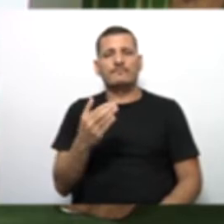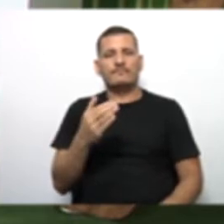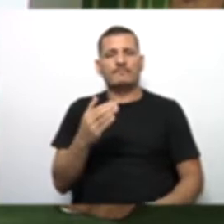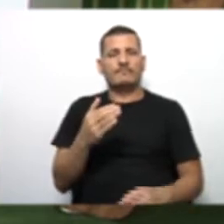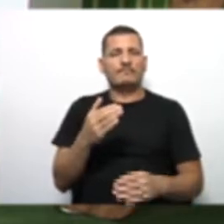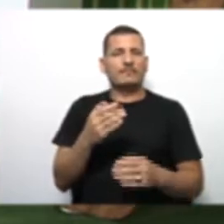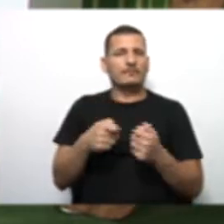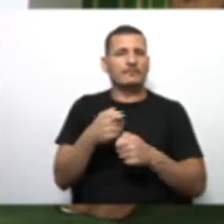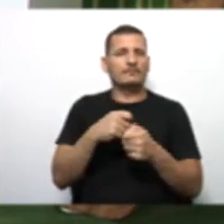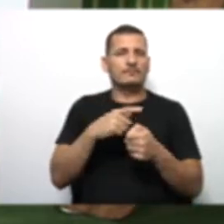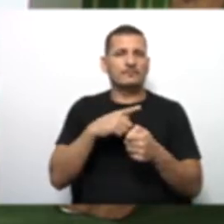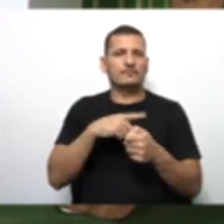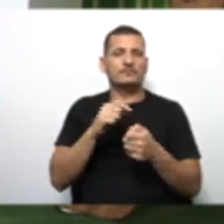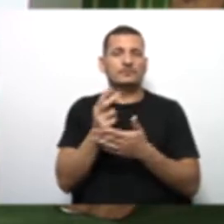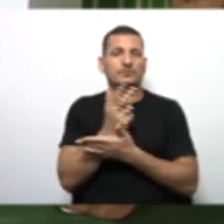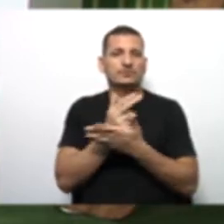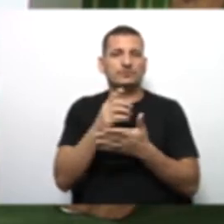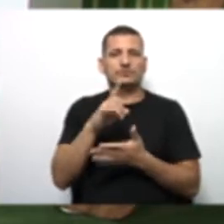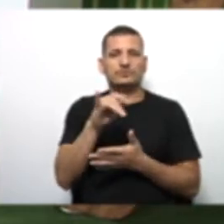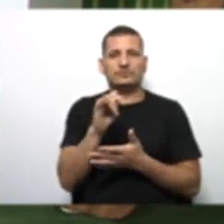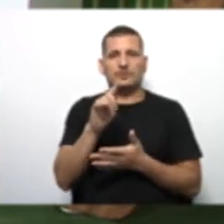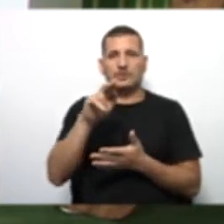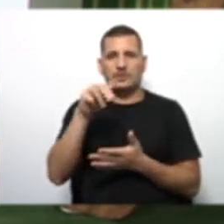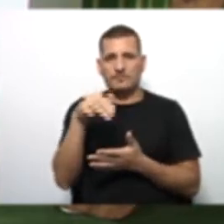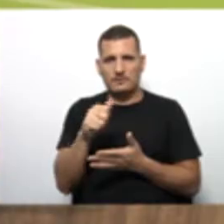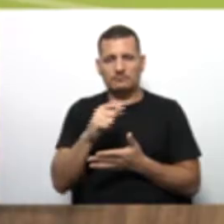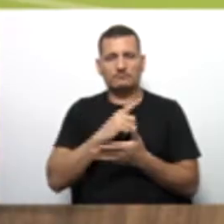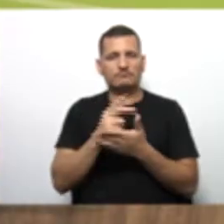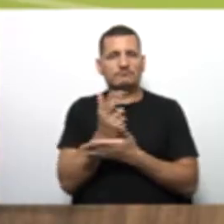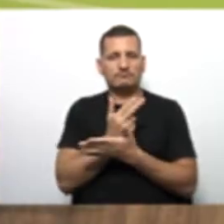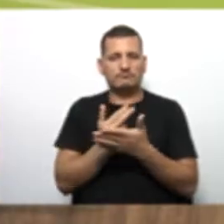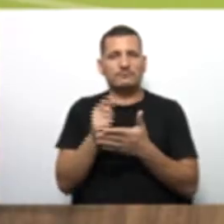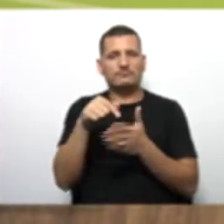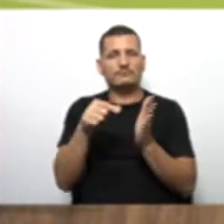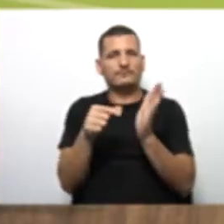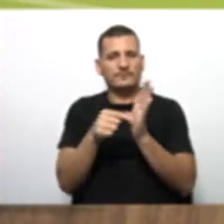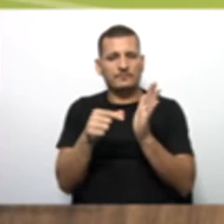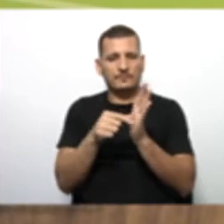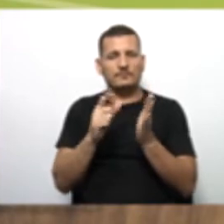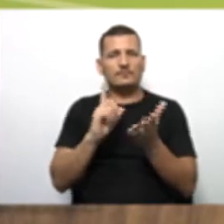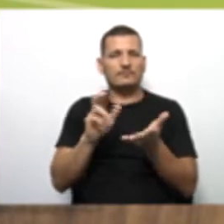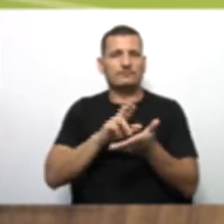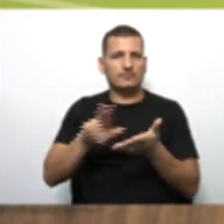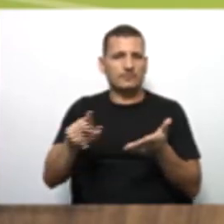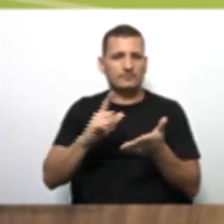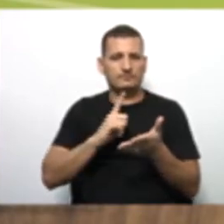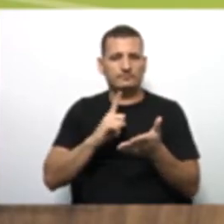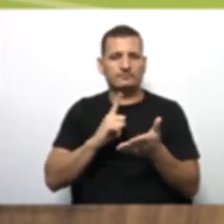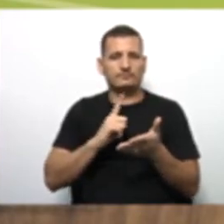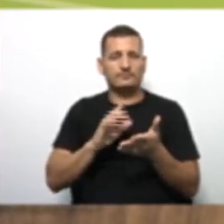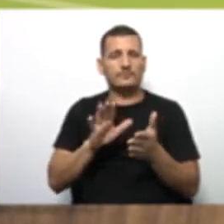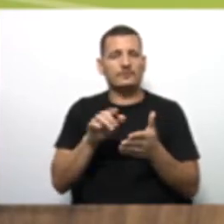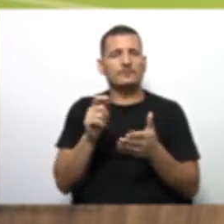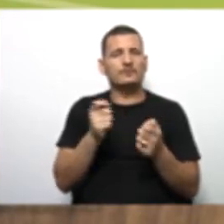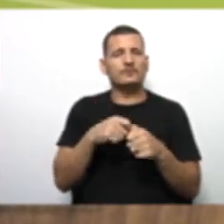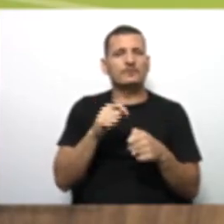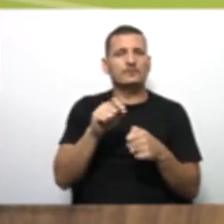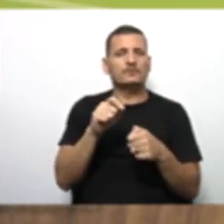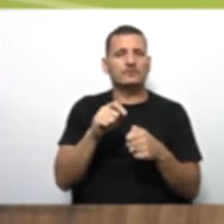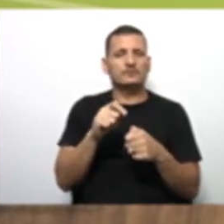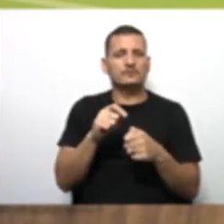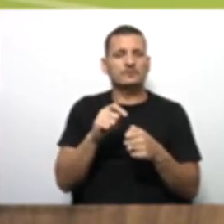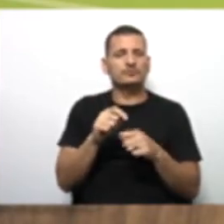de causa e efeito, que ela serve justamente, é uma das ferramentas, porque nós temos várias, que serve para calcular a questão